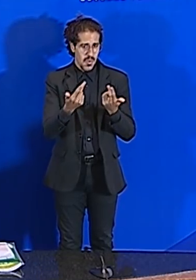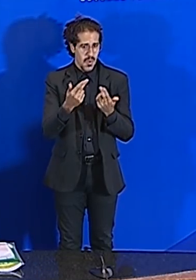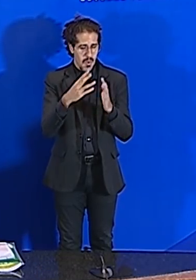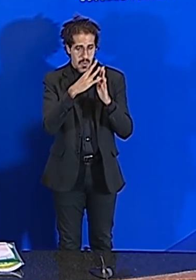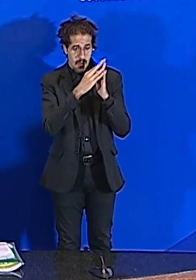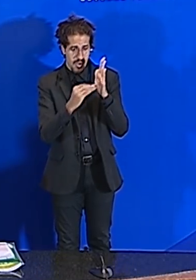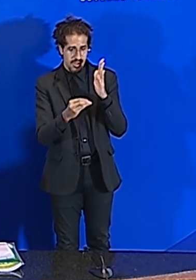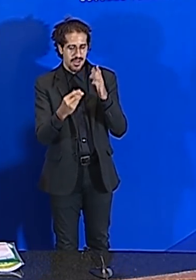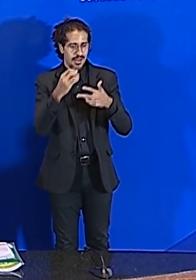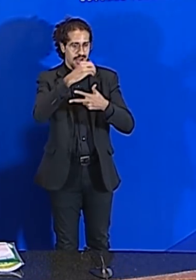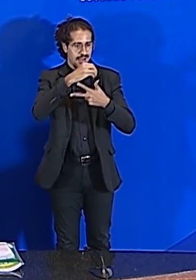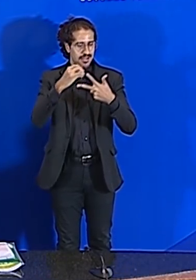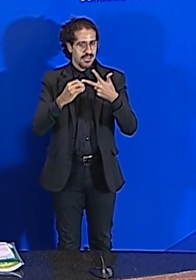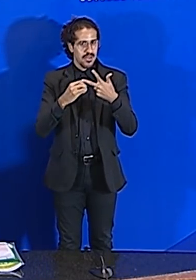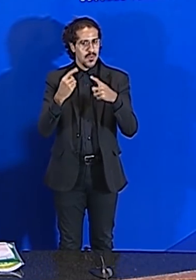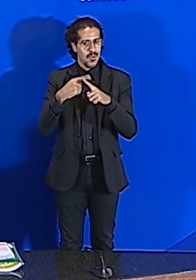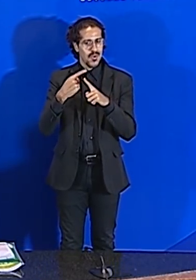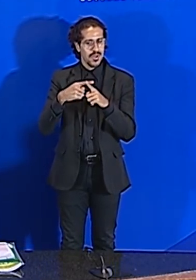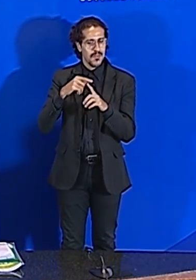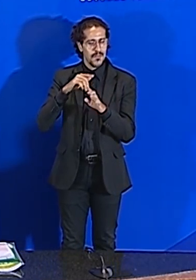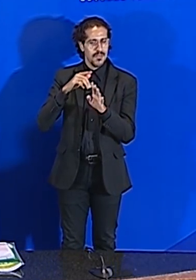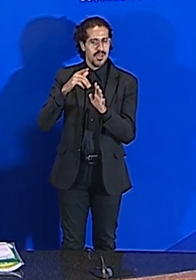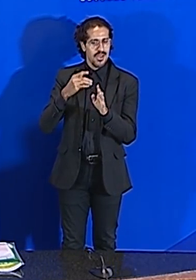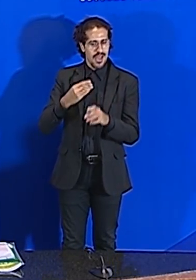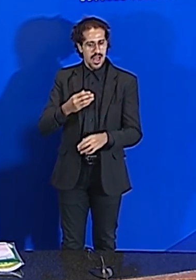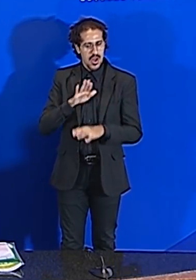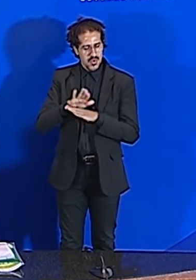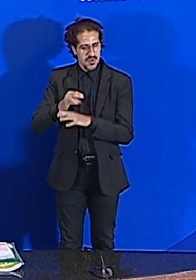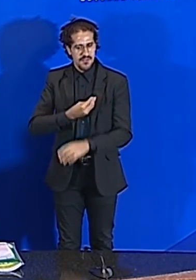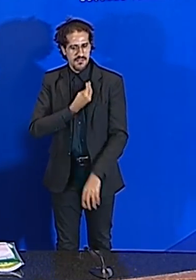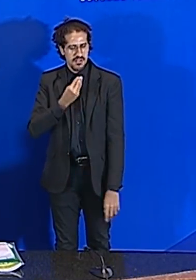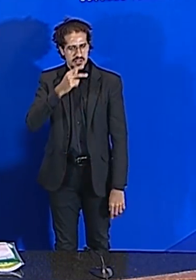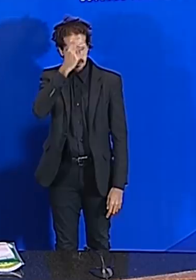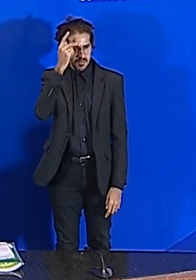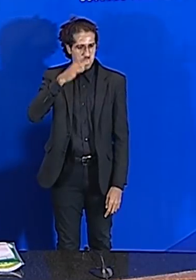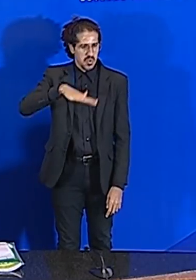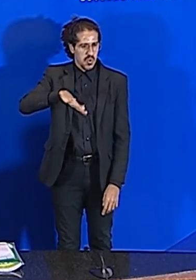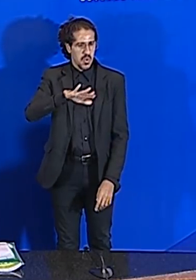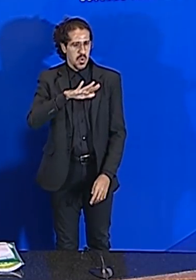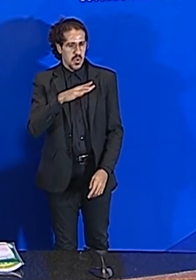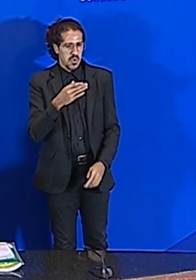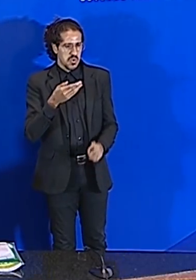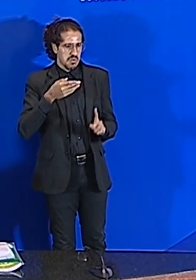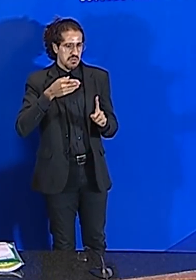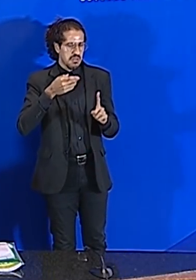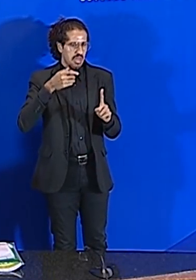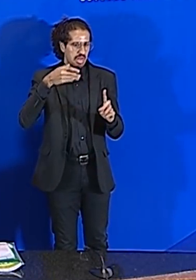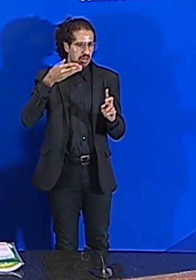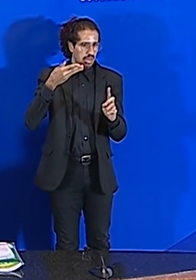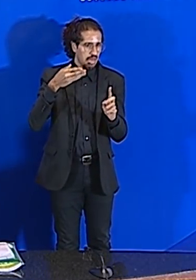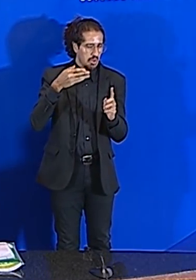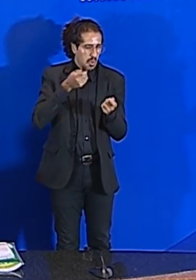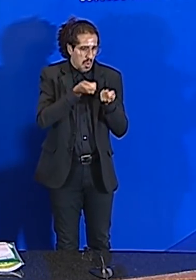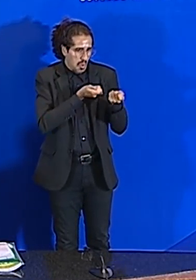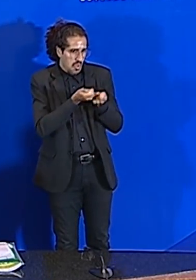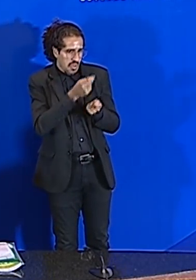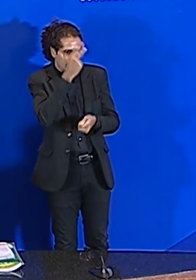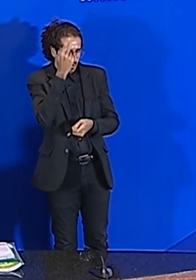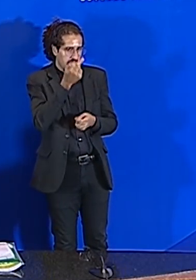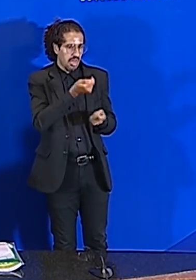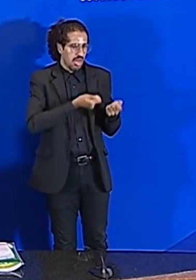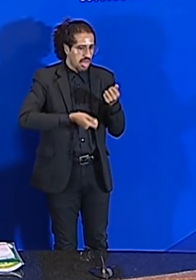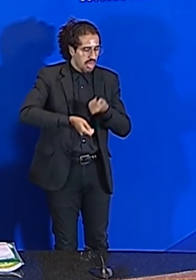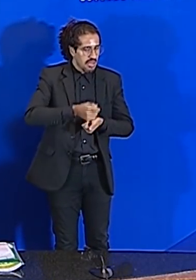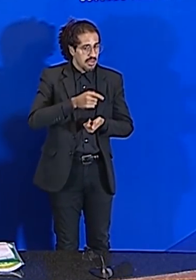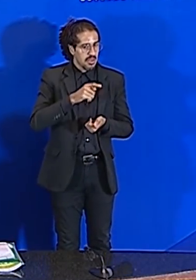um exame que mexe com a vida de todo mundo, sem doutrinação, sem forçação de barra, realmente uma coisa que